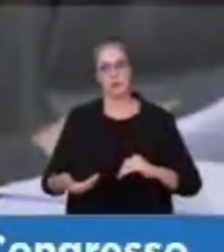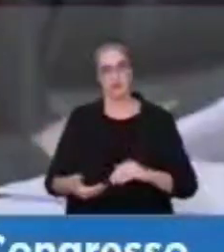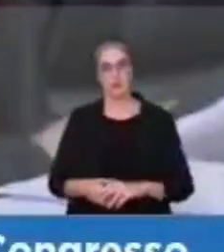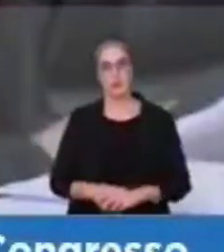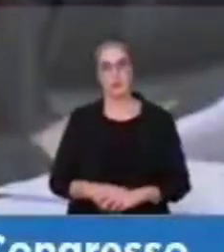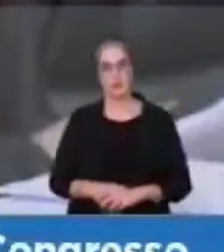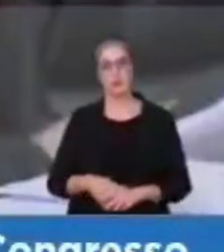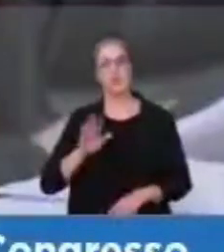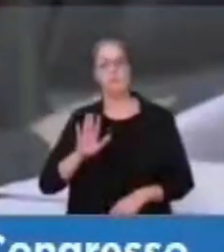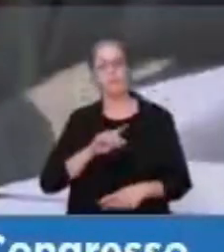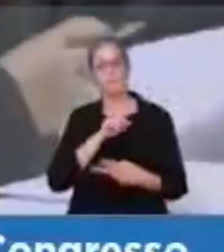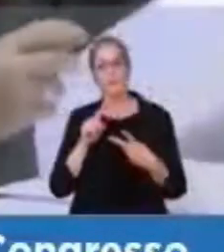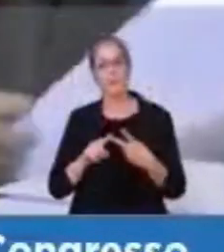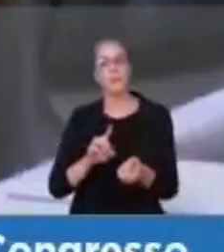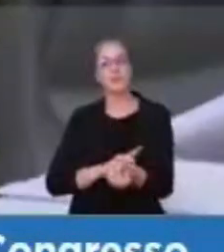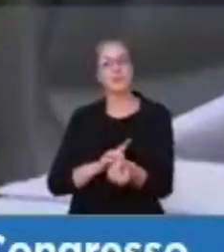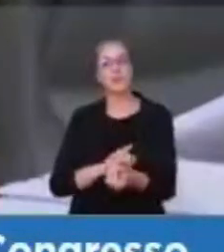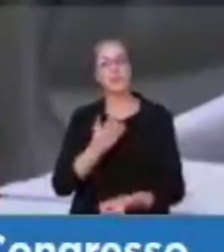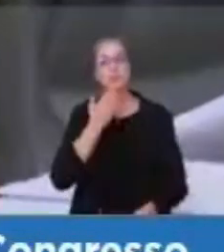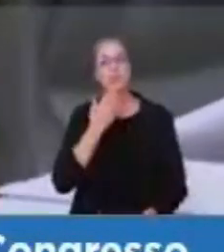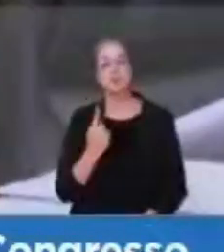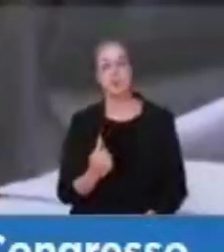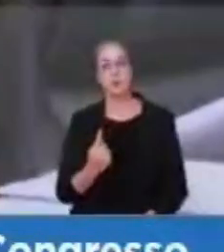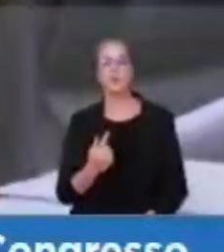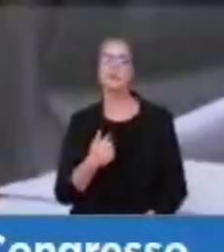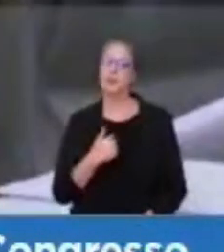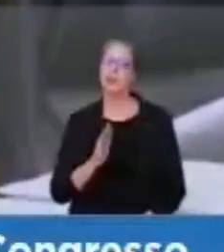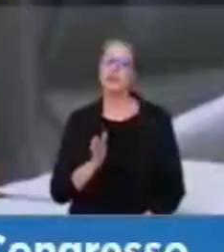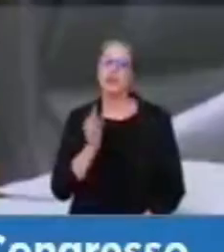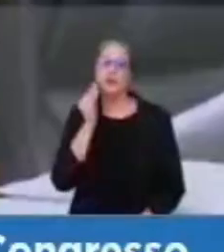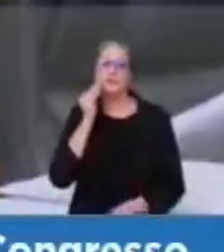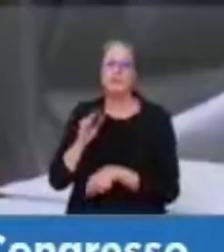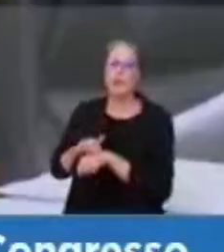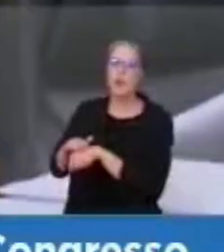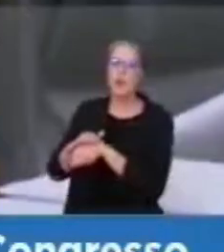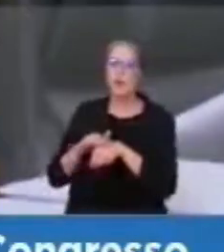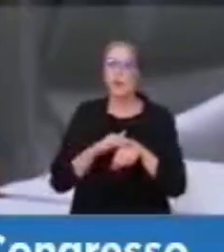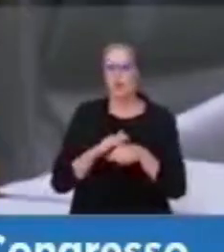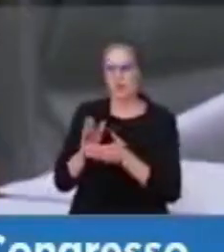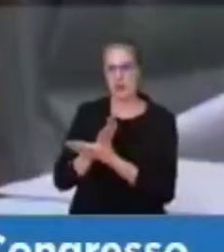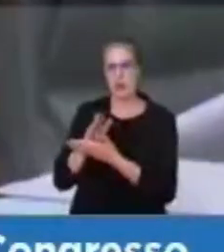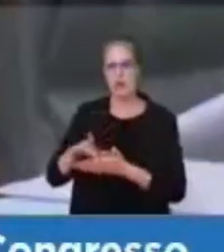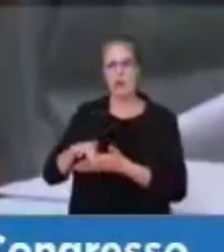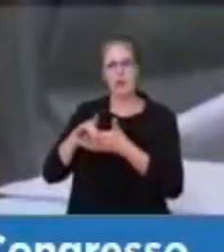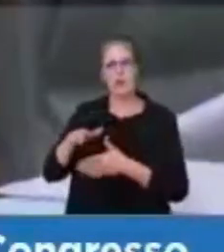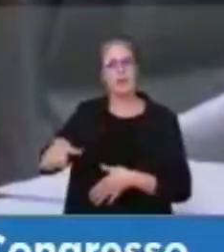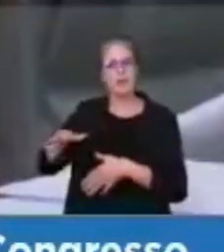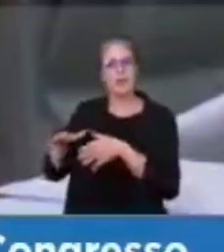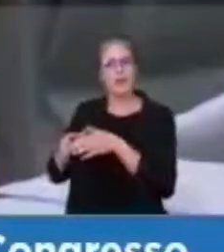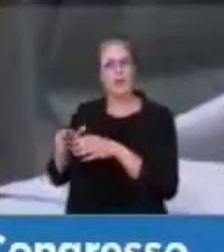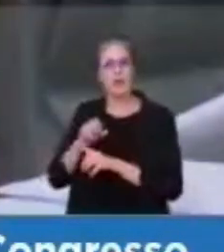Nacional. Em relação ao diabetes tipo 1, eu já procurei dialogar com algumas lideranças, inclusive do movimento, da matéria mais do